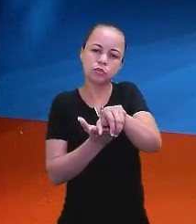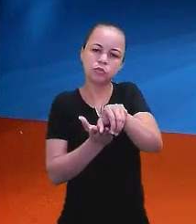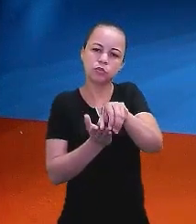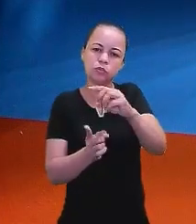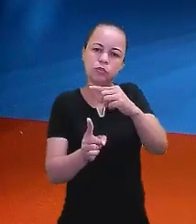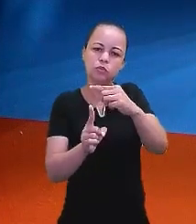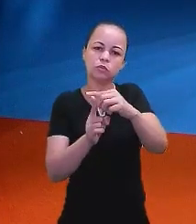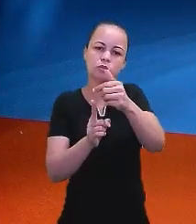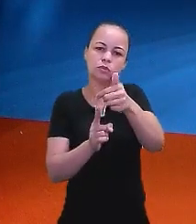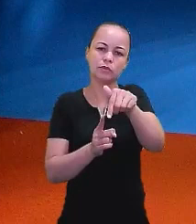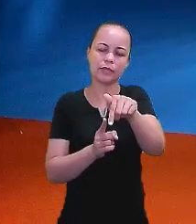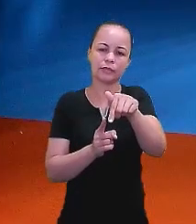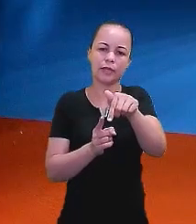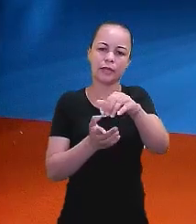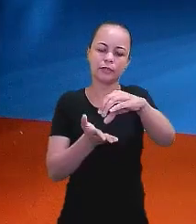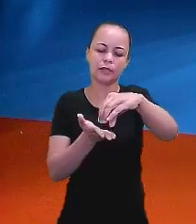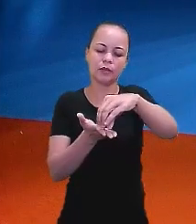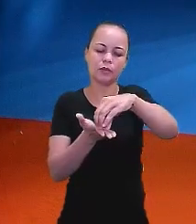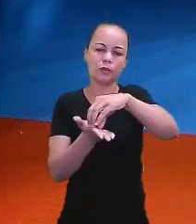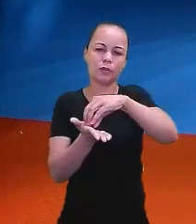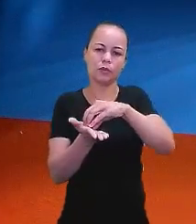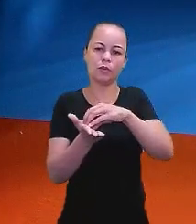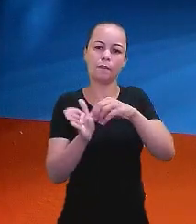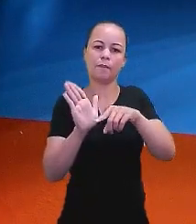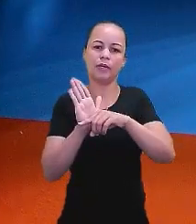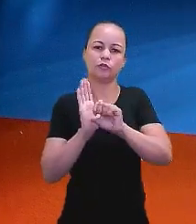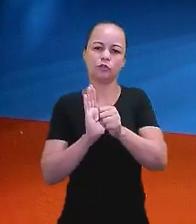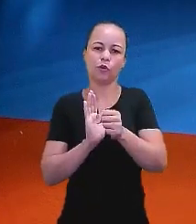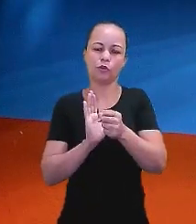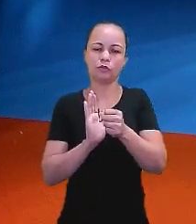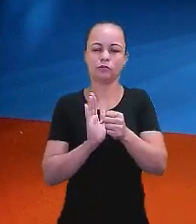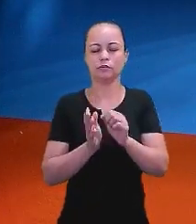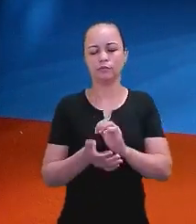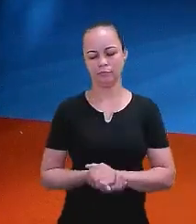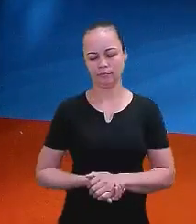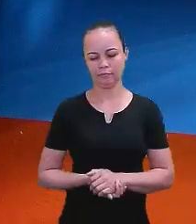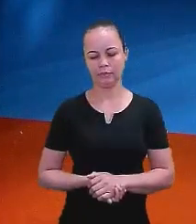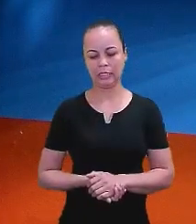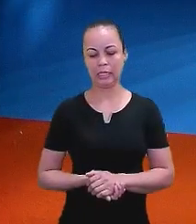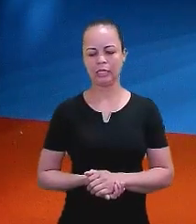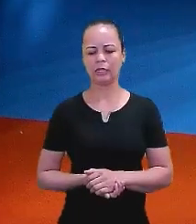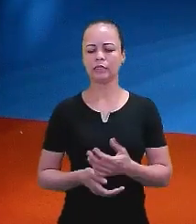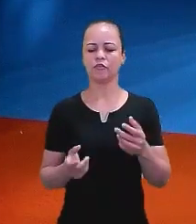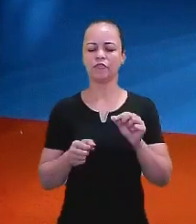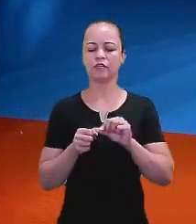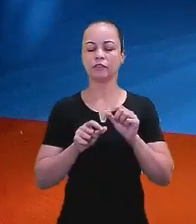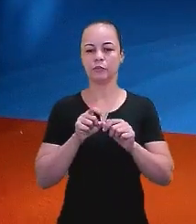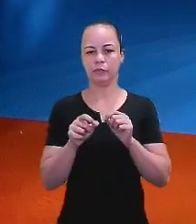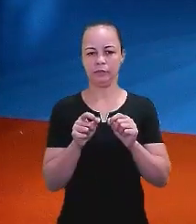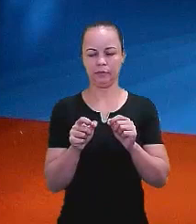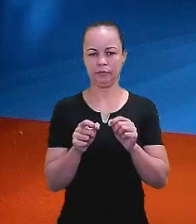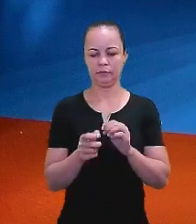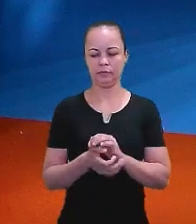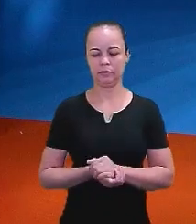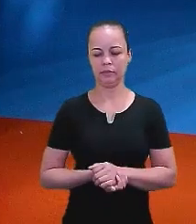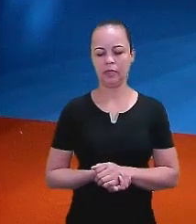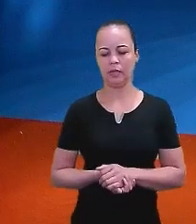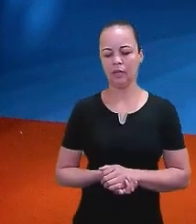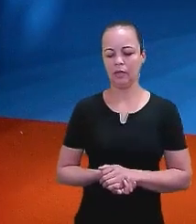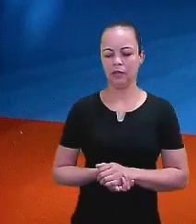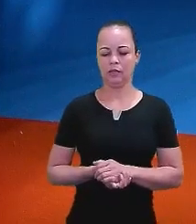positivo. Ele regressou, menos 8. Então, o que é que a gente vai fazer? Supondo isso como pelo menos